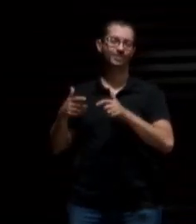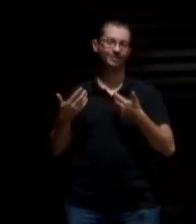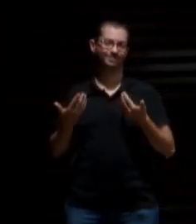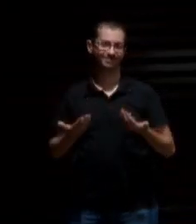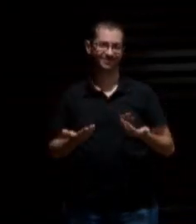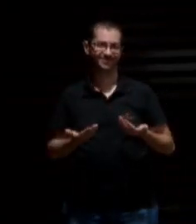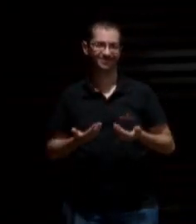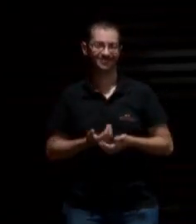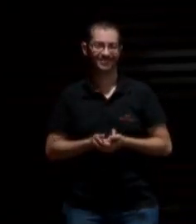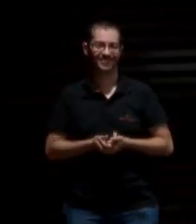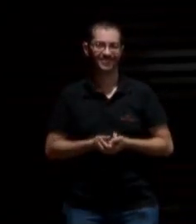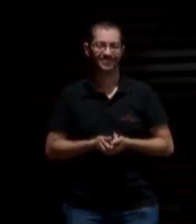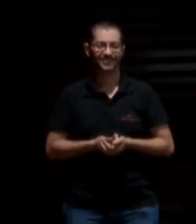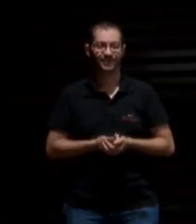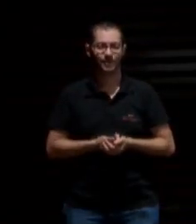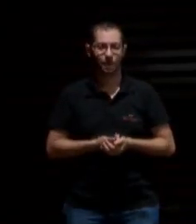Entenderam, irmãos?